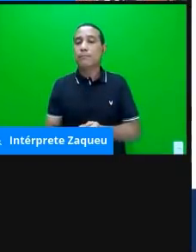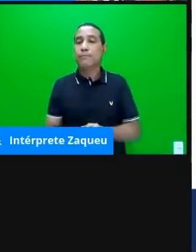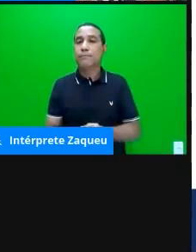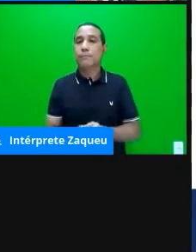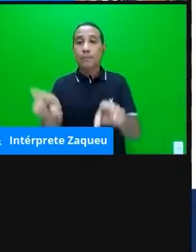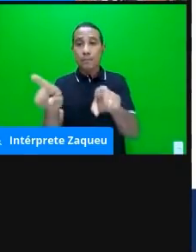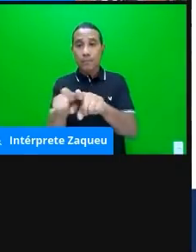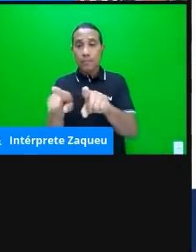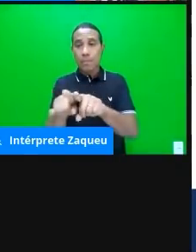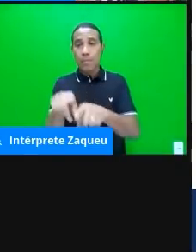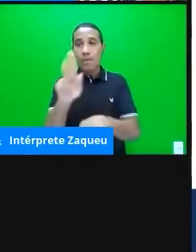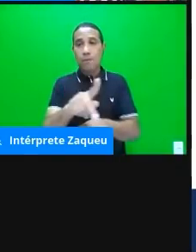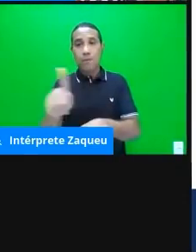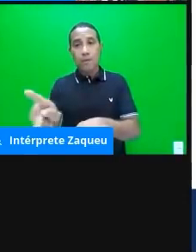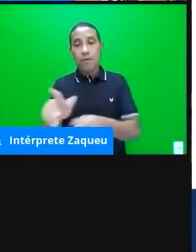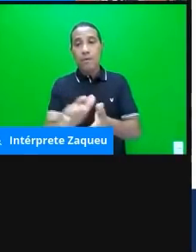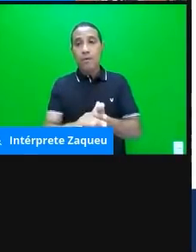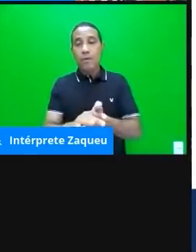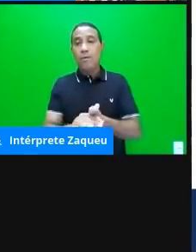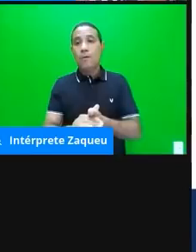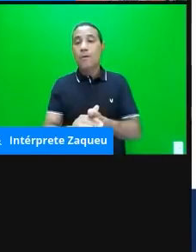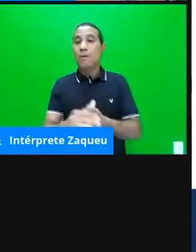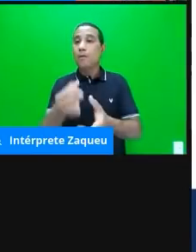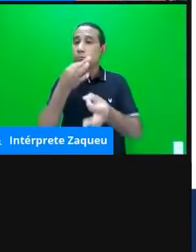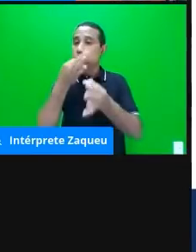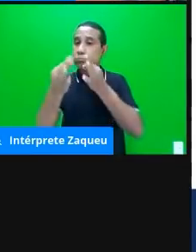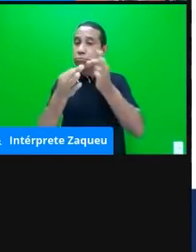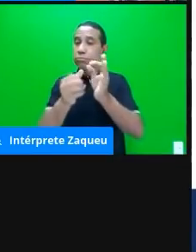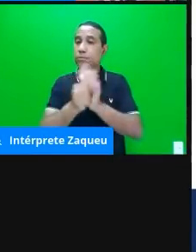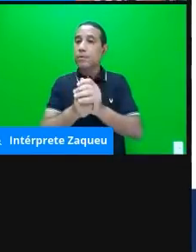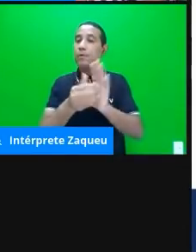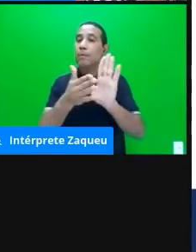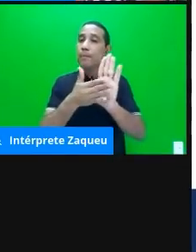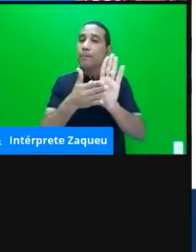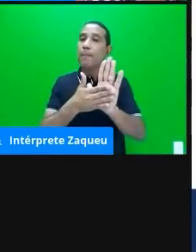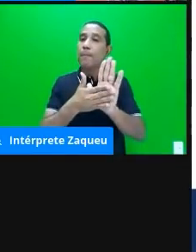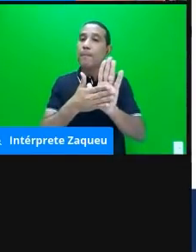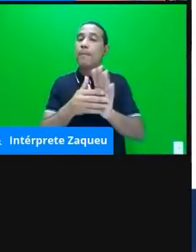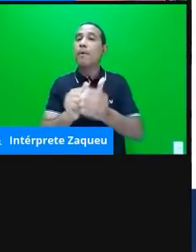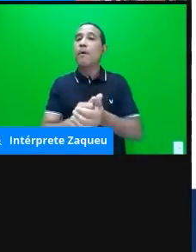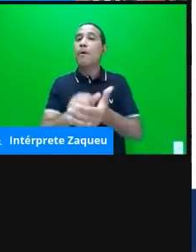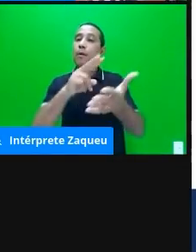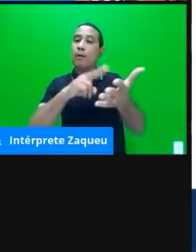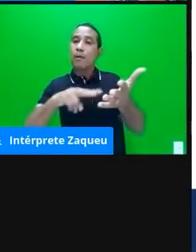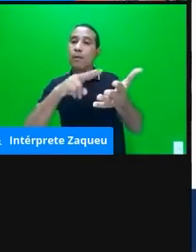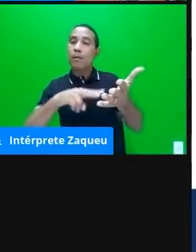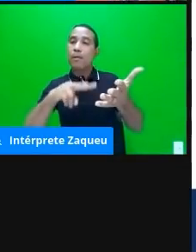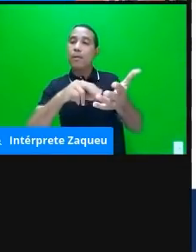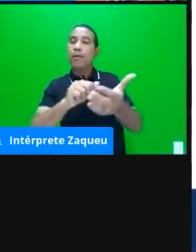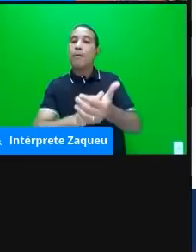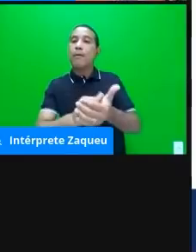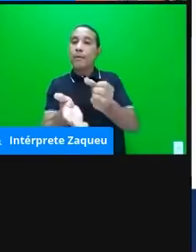Também, professores, como sugestões para leitura, para o embasamento teórico, um apoio para